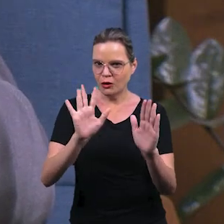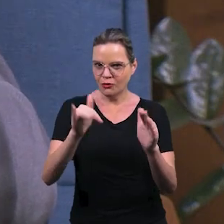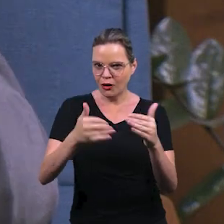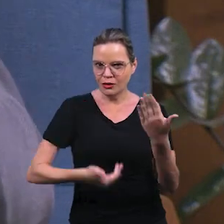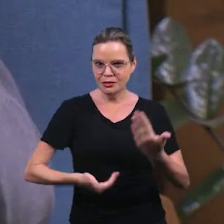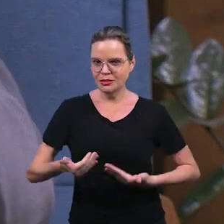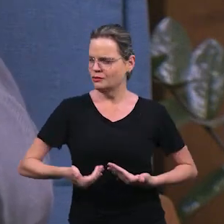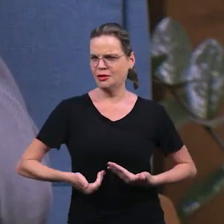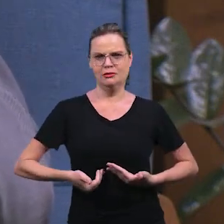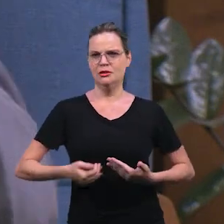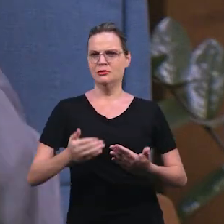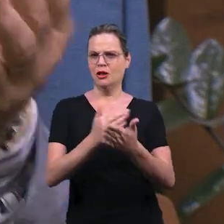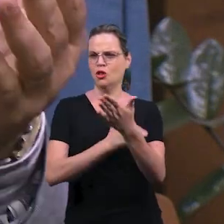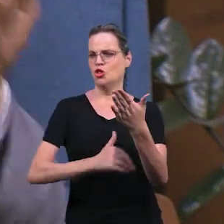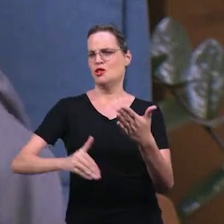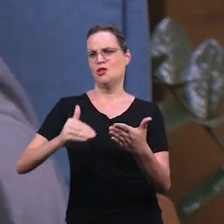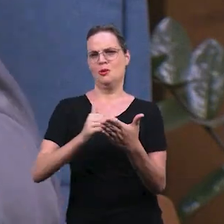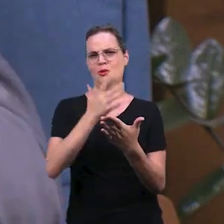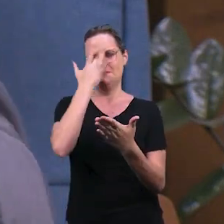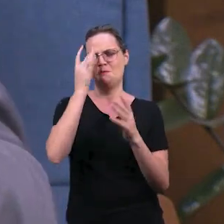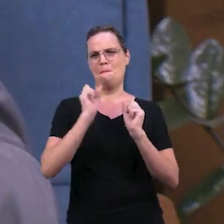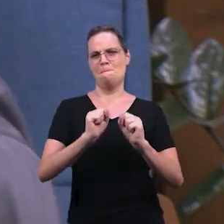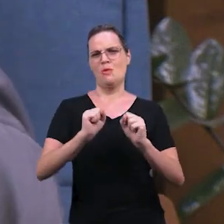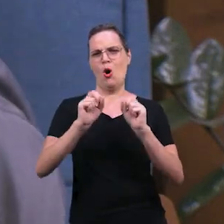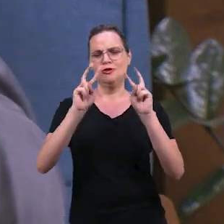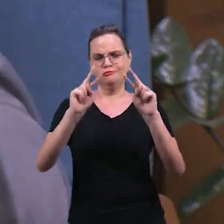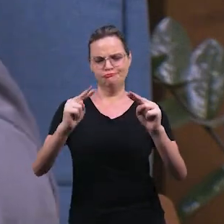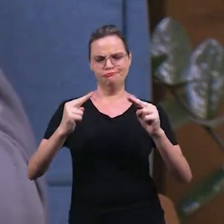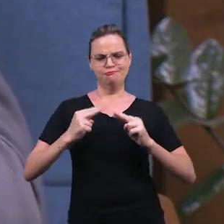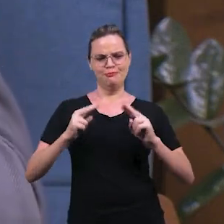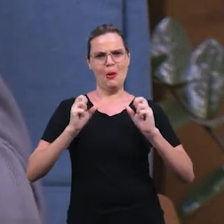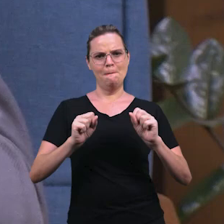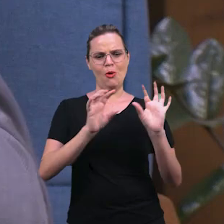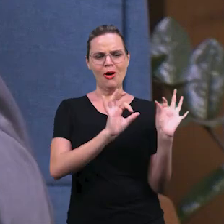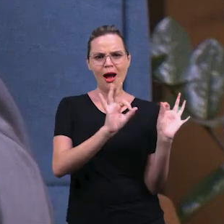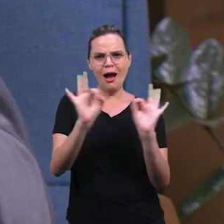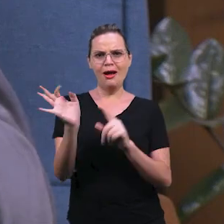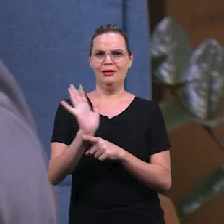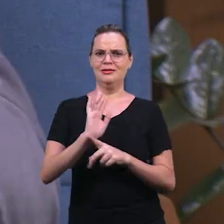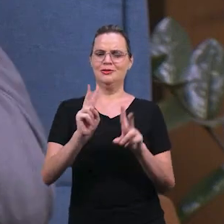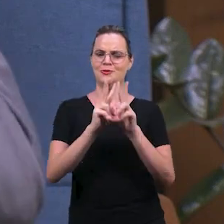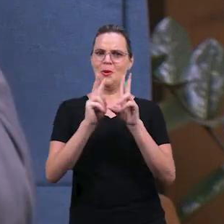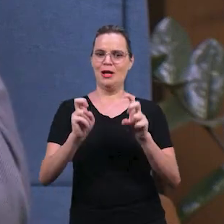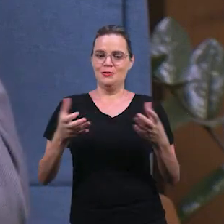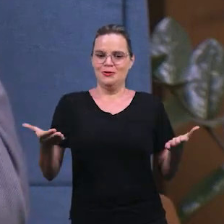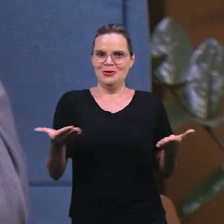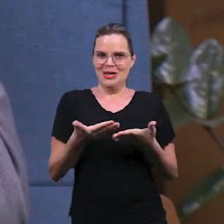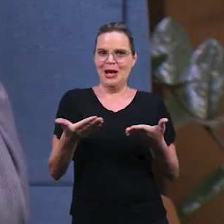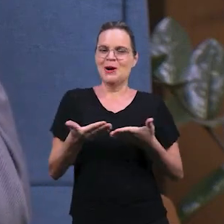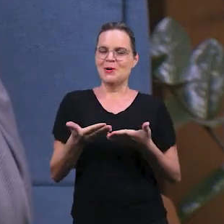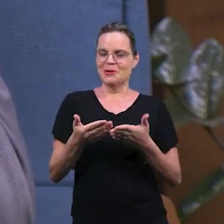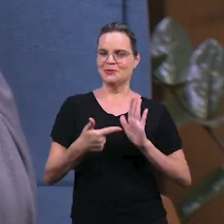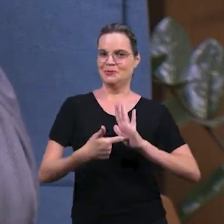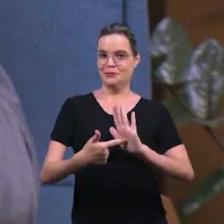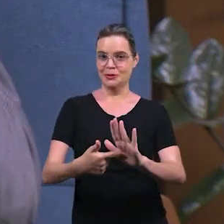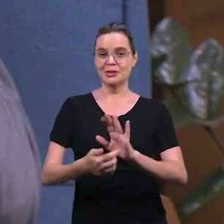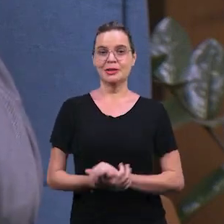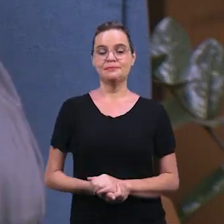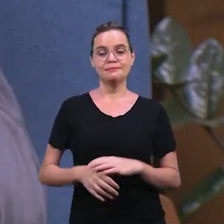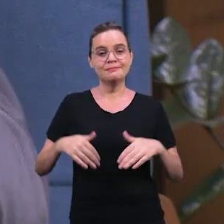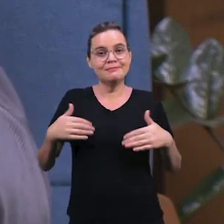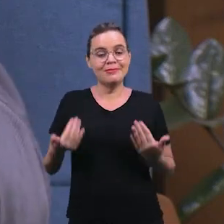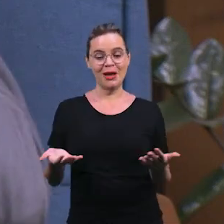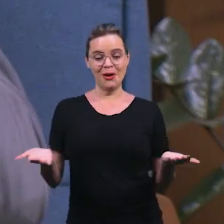esse público, nós falamos de maneira aberta para todas as pessoas que têm interesse em saber acerca dos assuntos que a gente aborda.